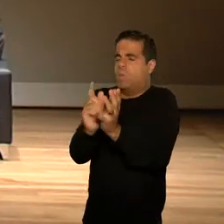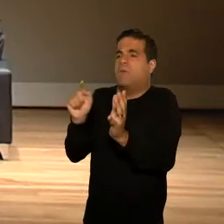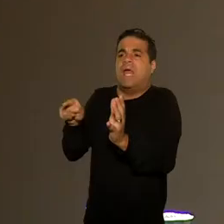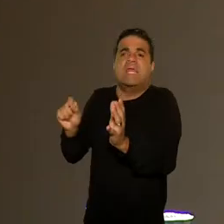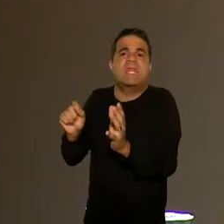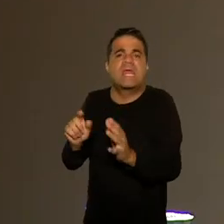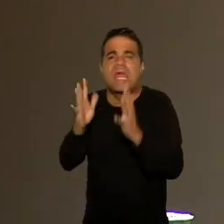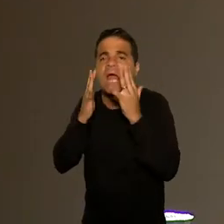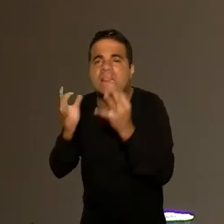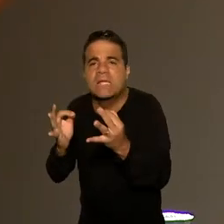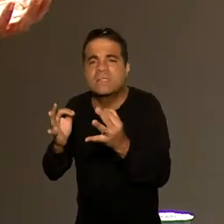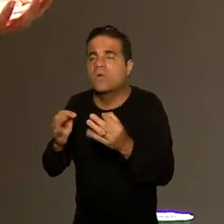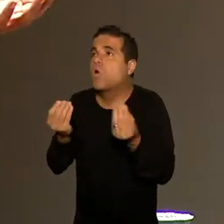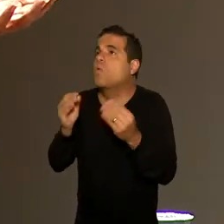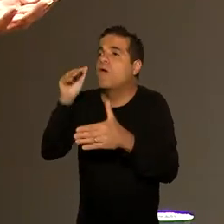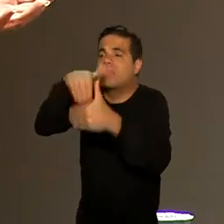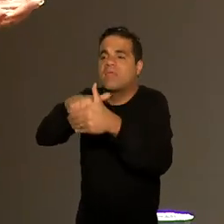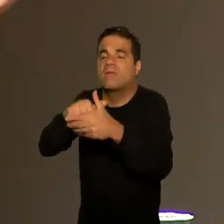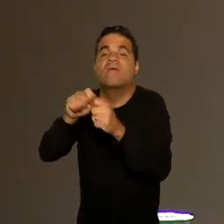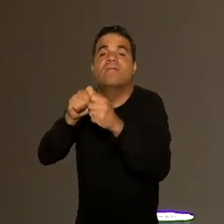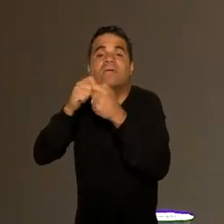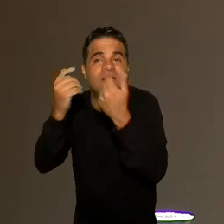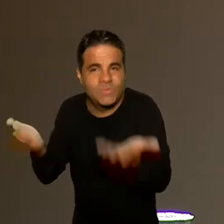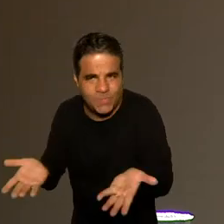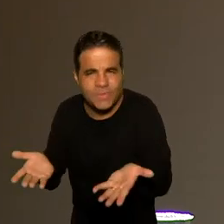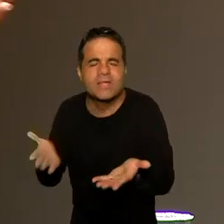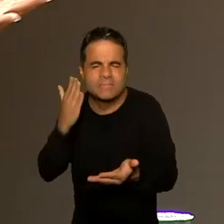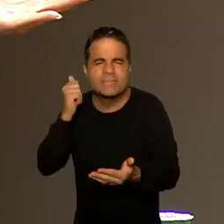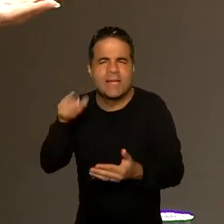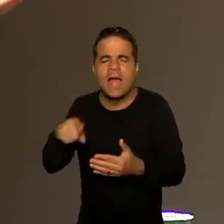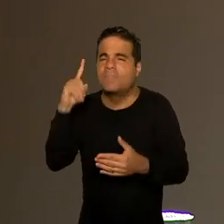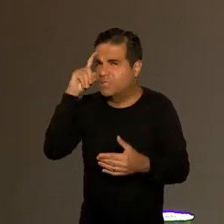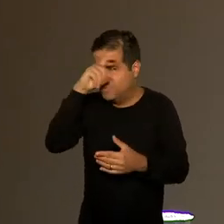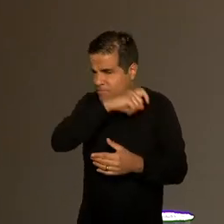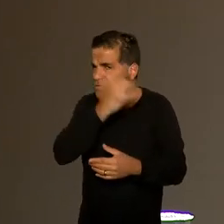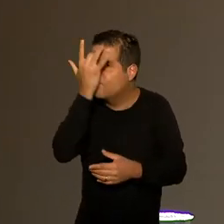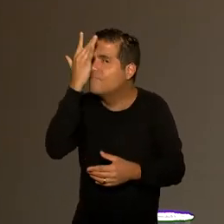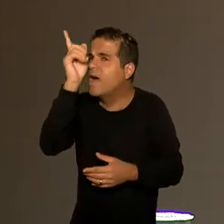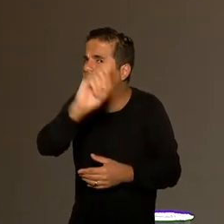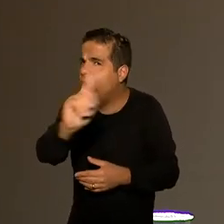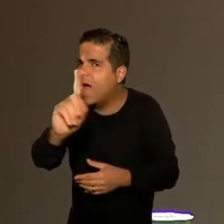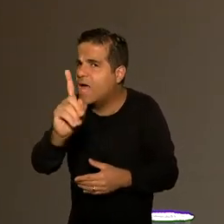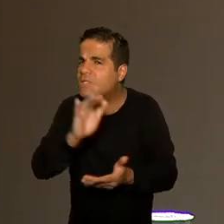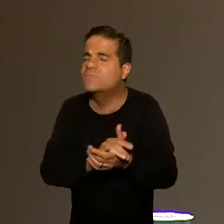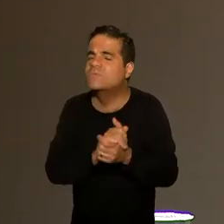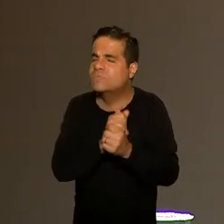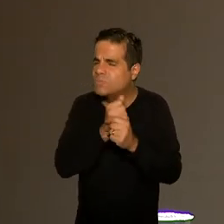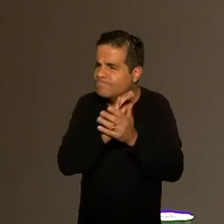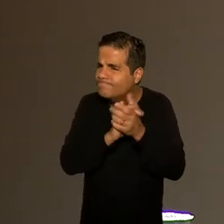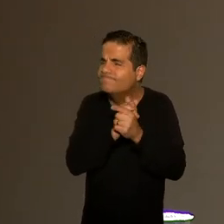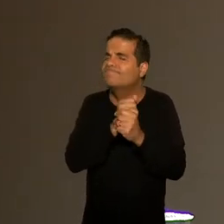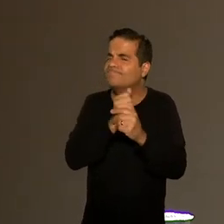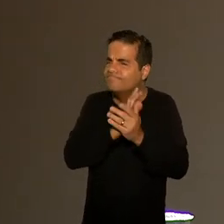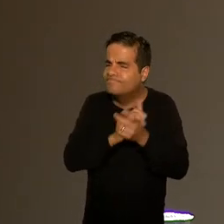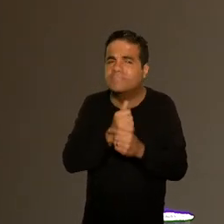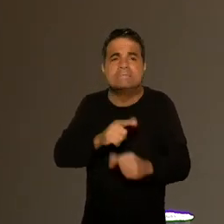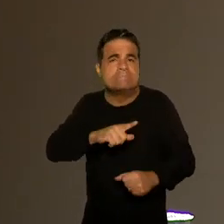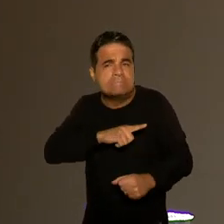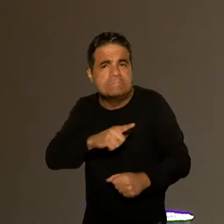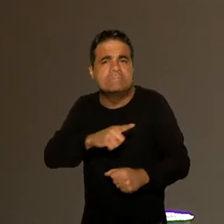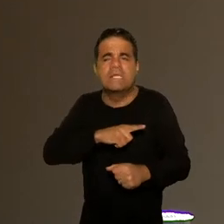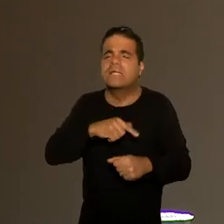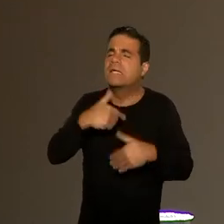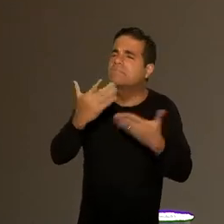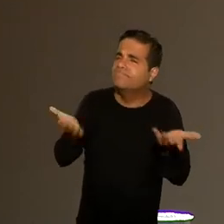que a atenção esse grupo vai ter lá dentro já é um grande desafio mesmo né e eu acho que tem